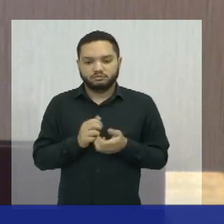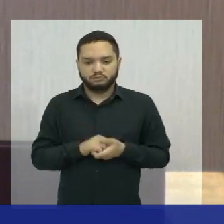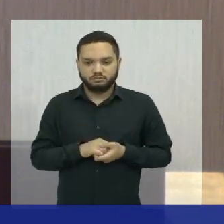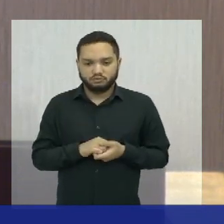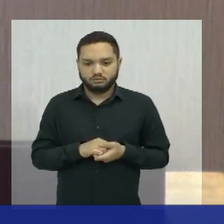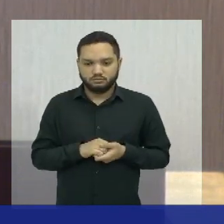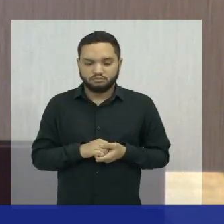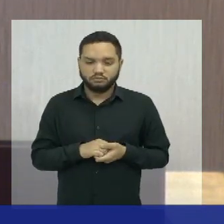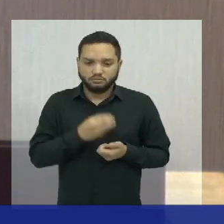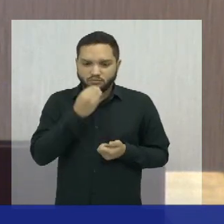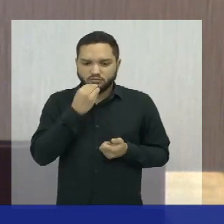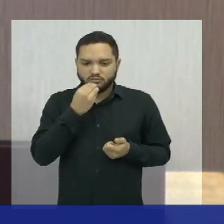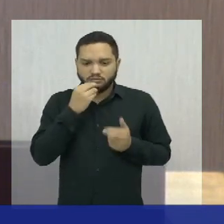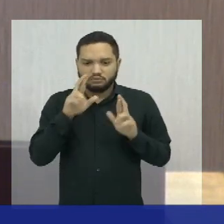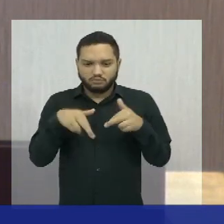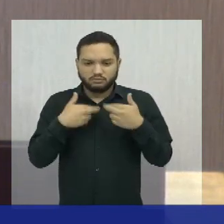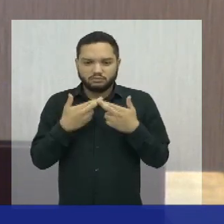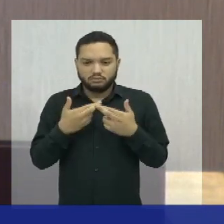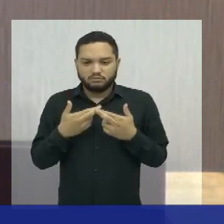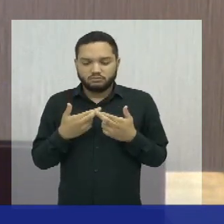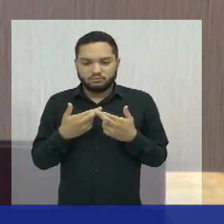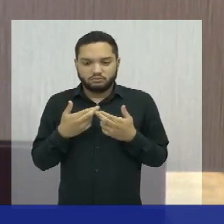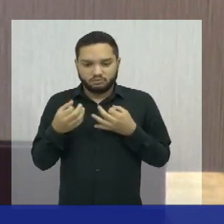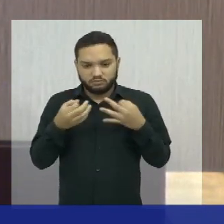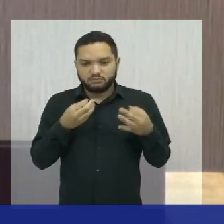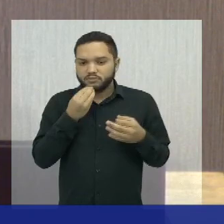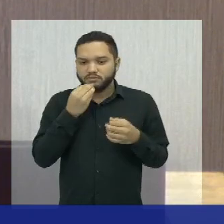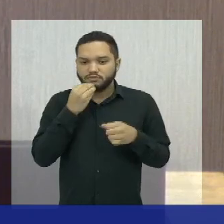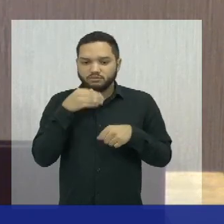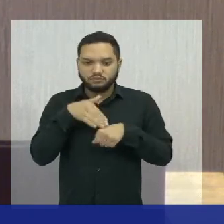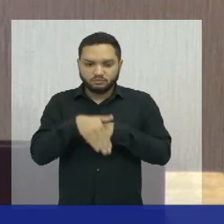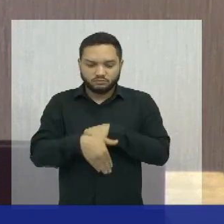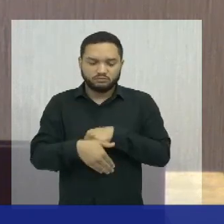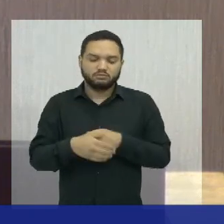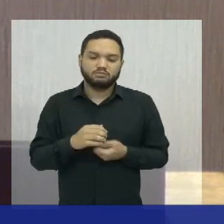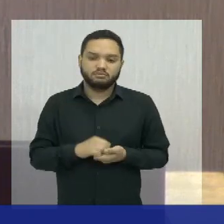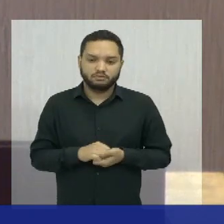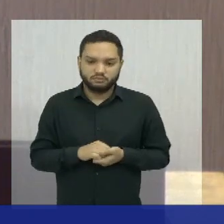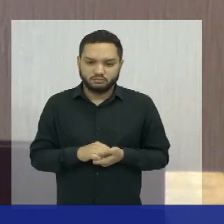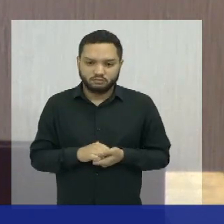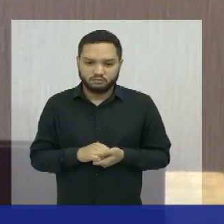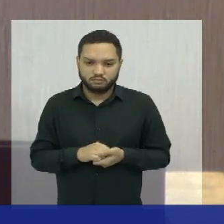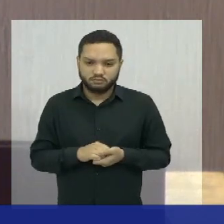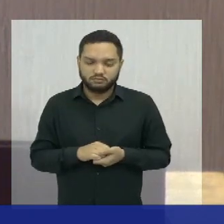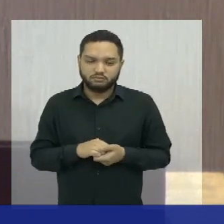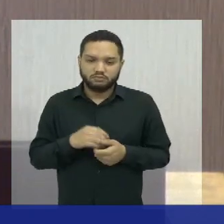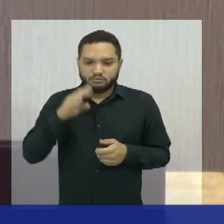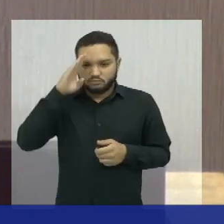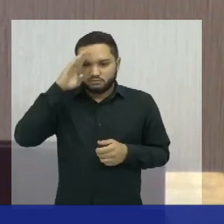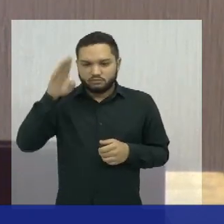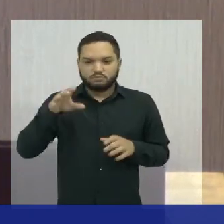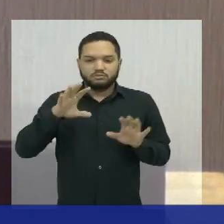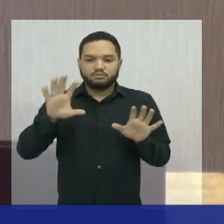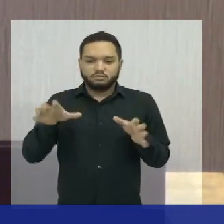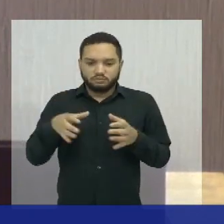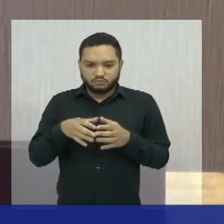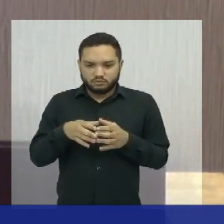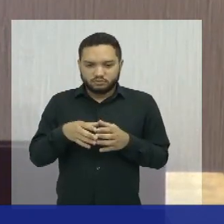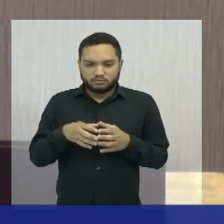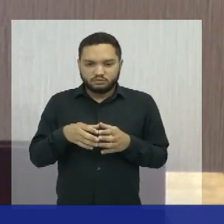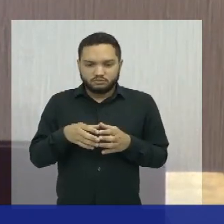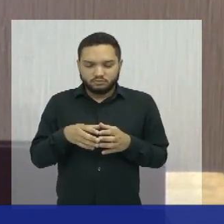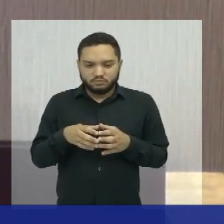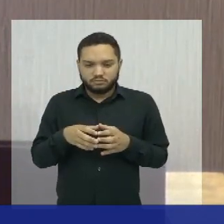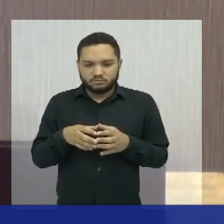que não uma audiência dessa à noite, que poderia aglutinar muita gente, principalmente no nosso meio de